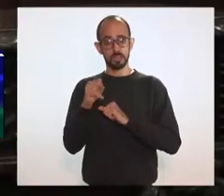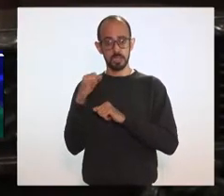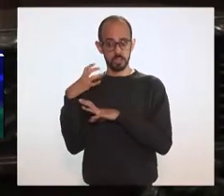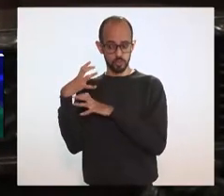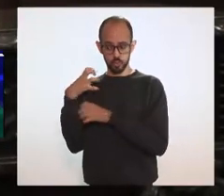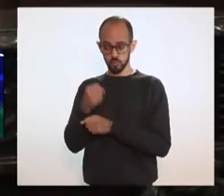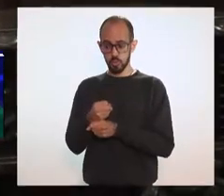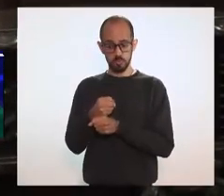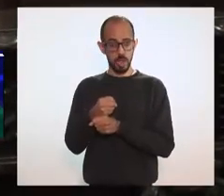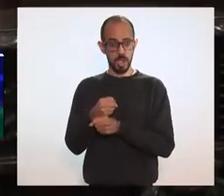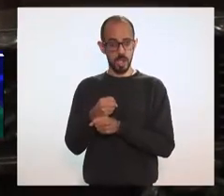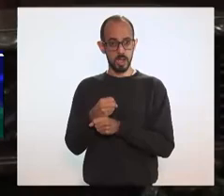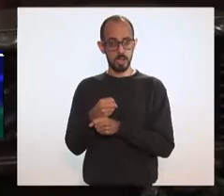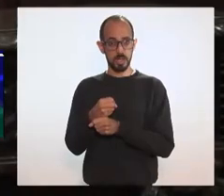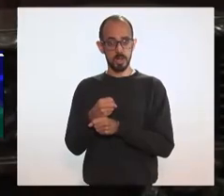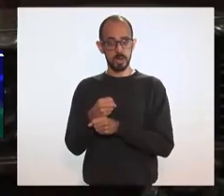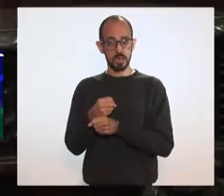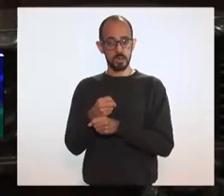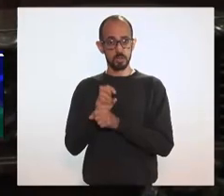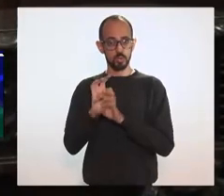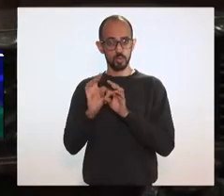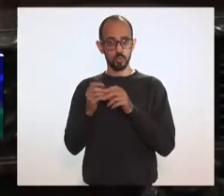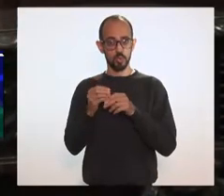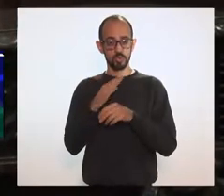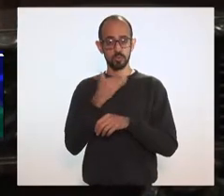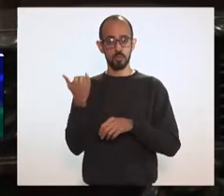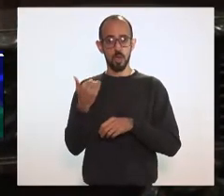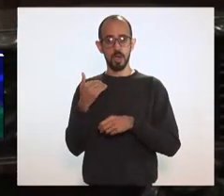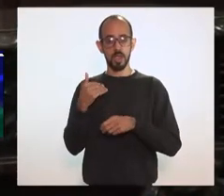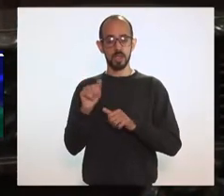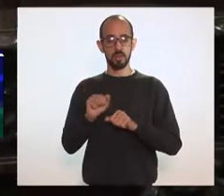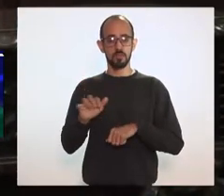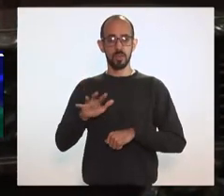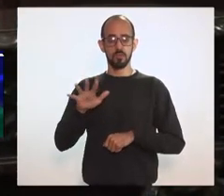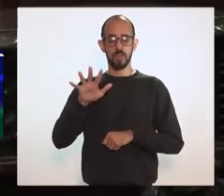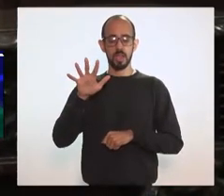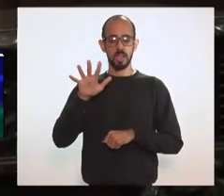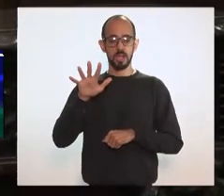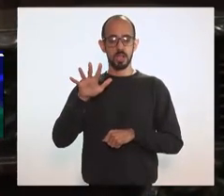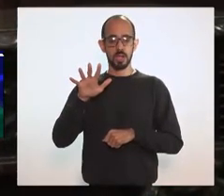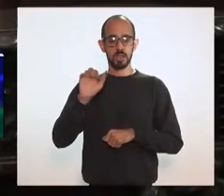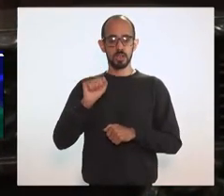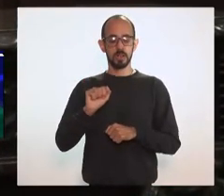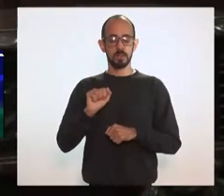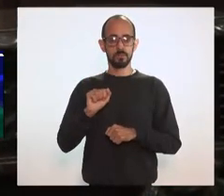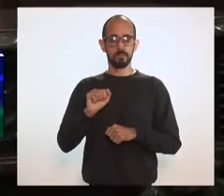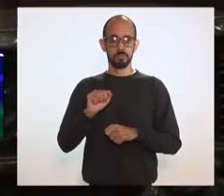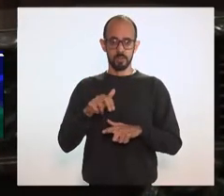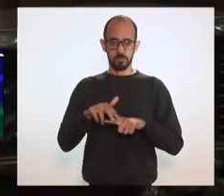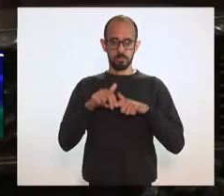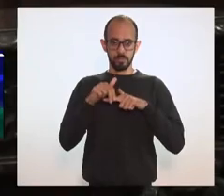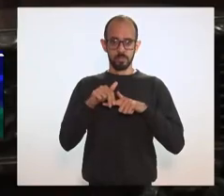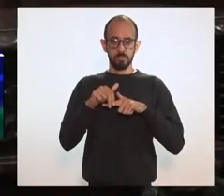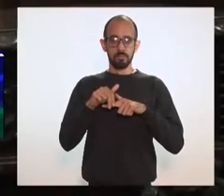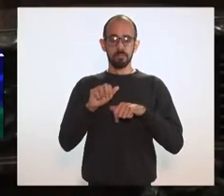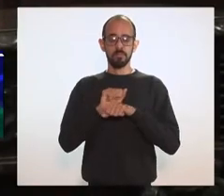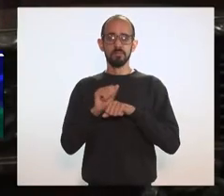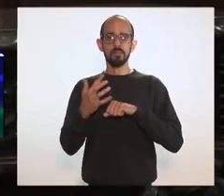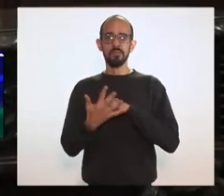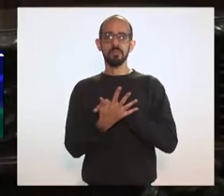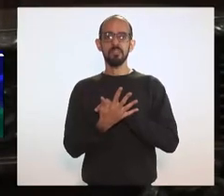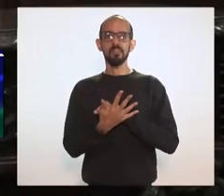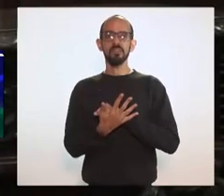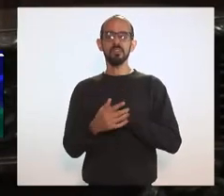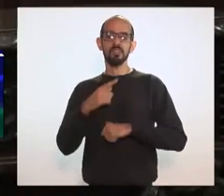de pessoas que morreram dentro da favela e periferia com relação à Covid-19, a gente